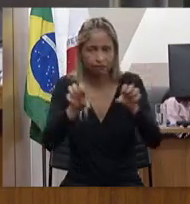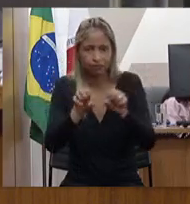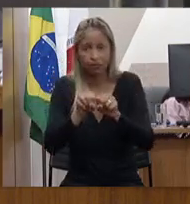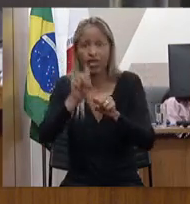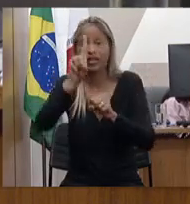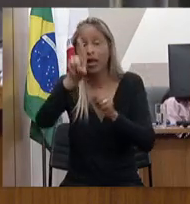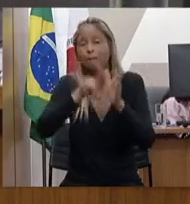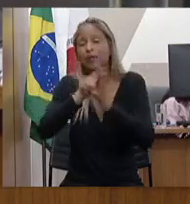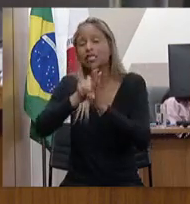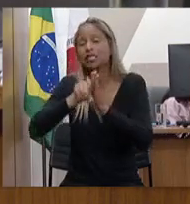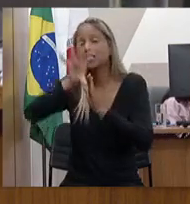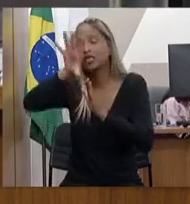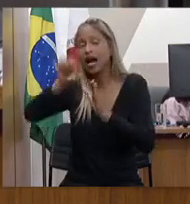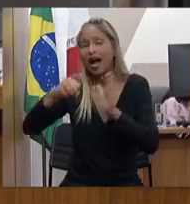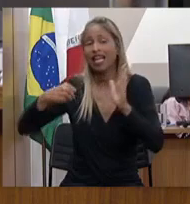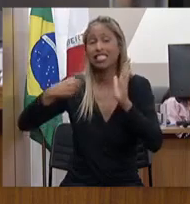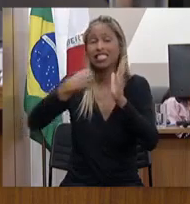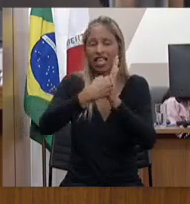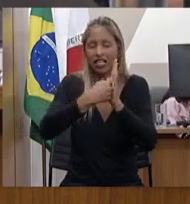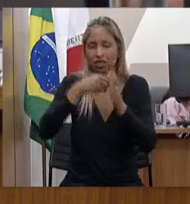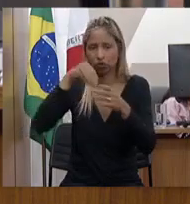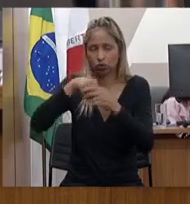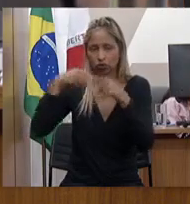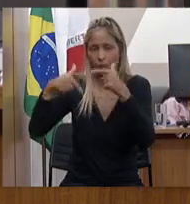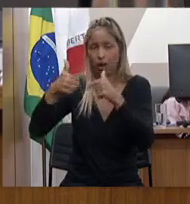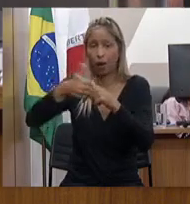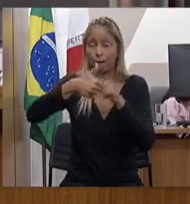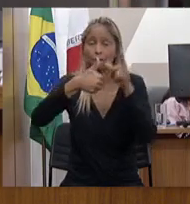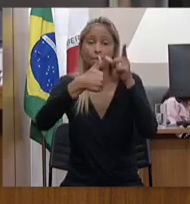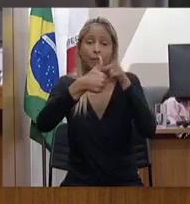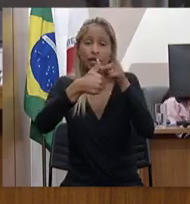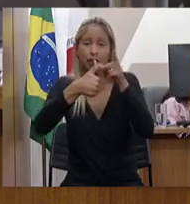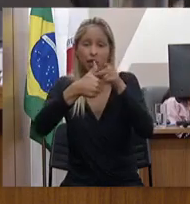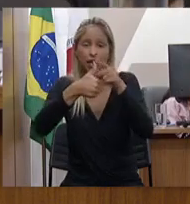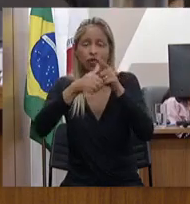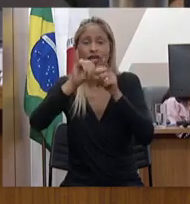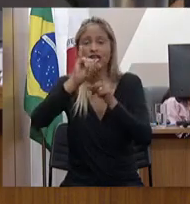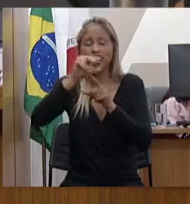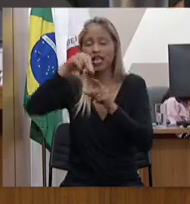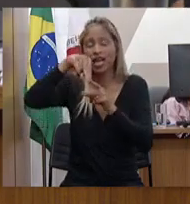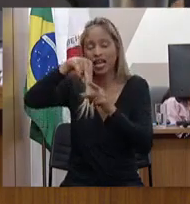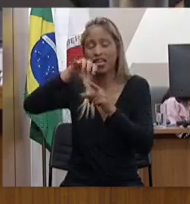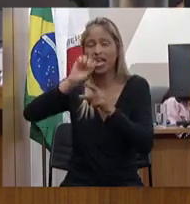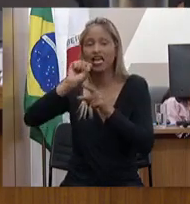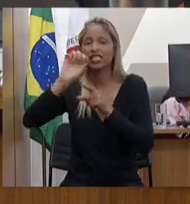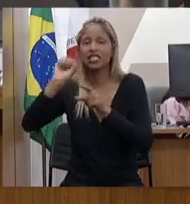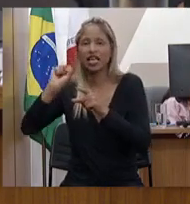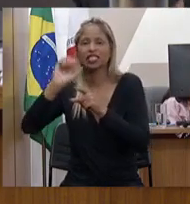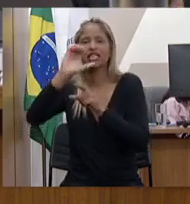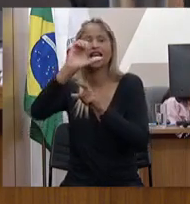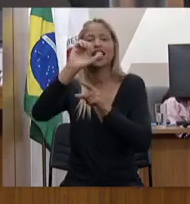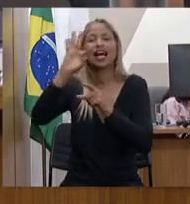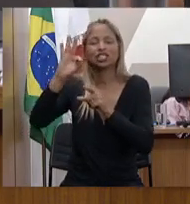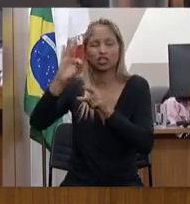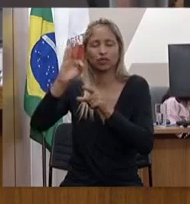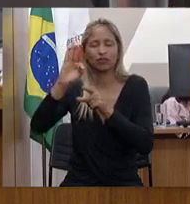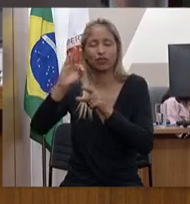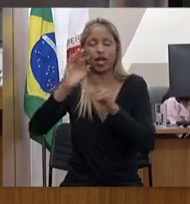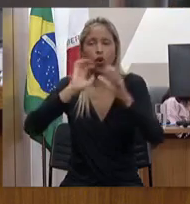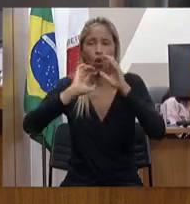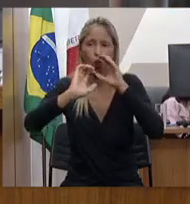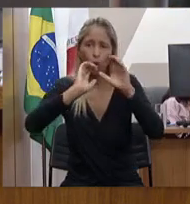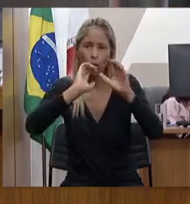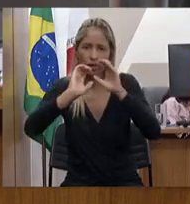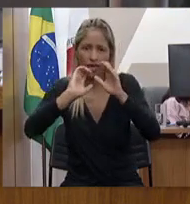que coleta os dados de acidente do trabalho no Brasil o primeiro deles é o INSS por intermédio da Cat então a comunicação